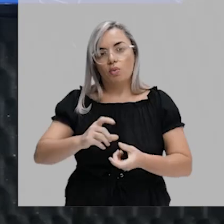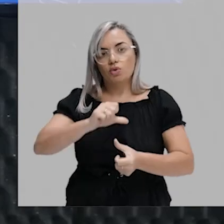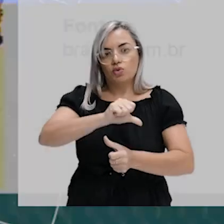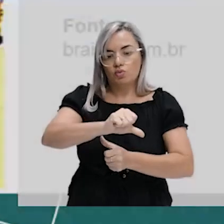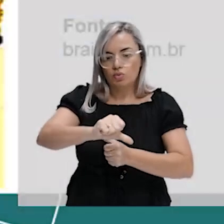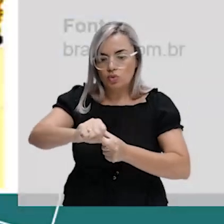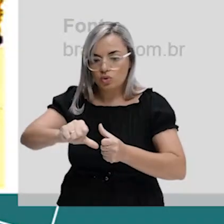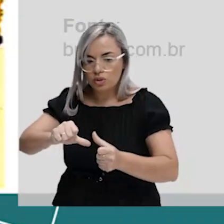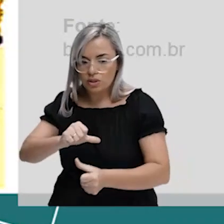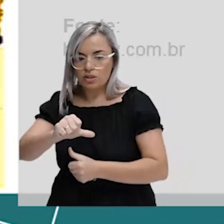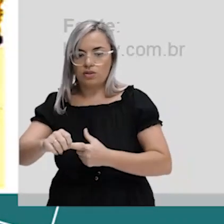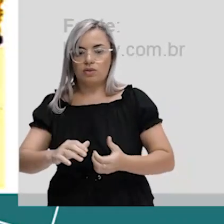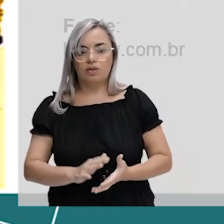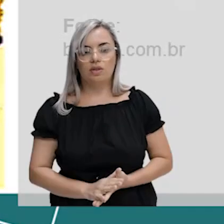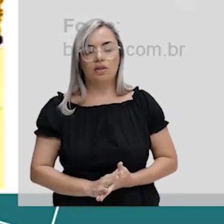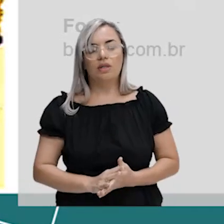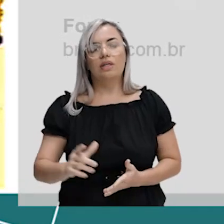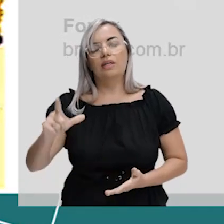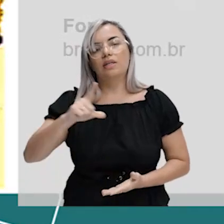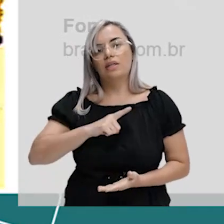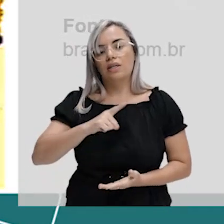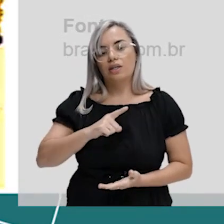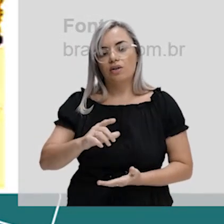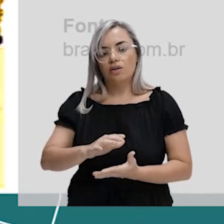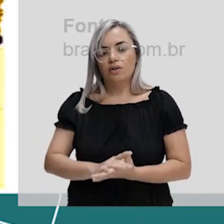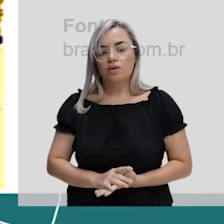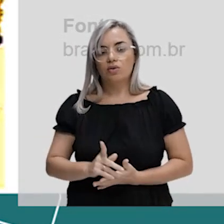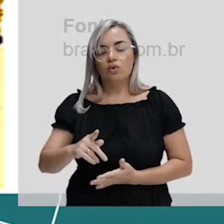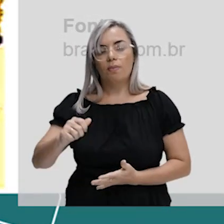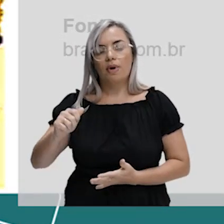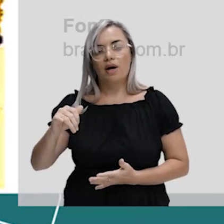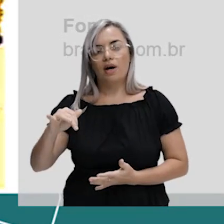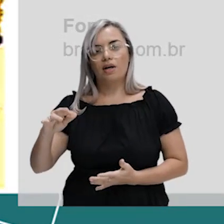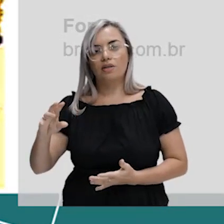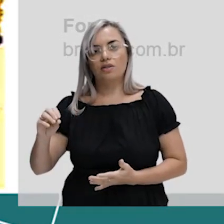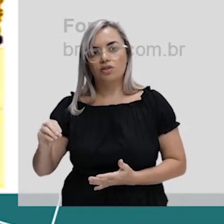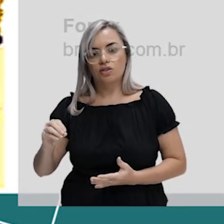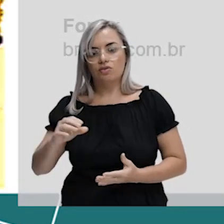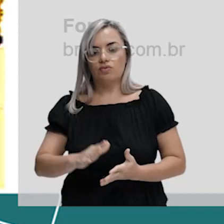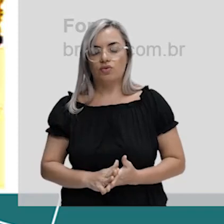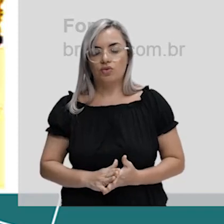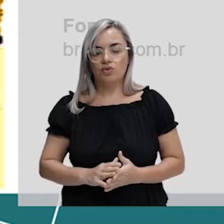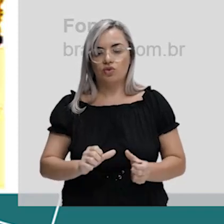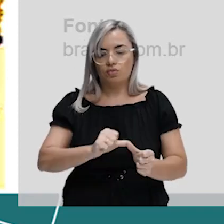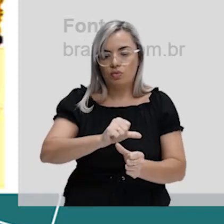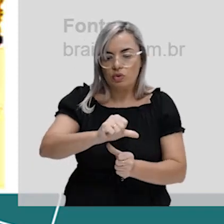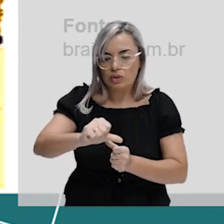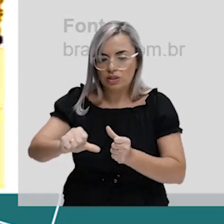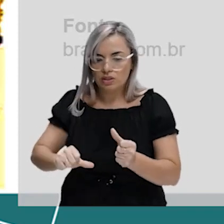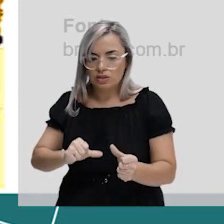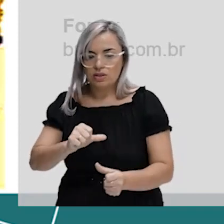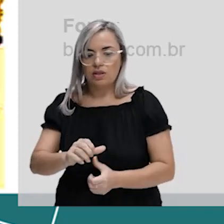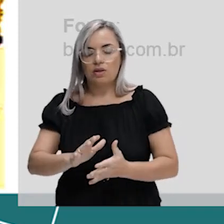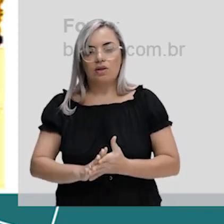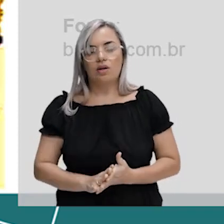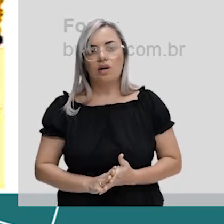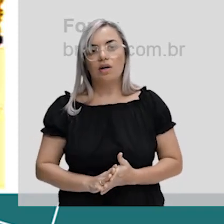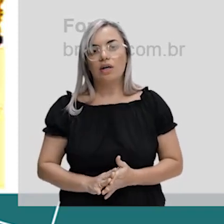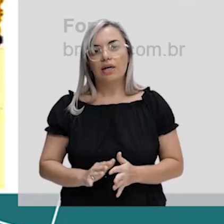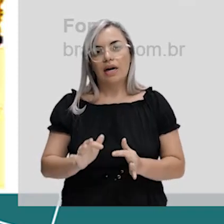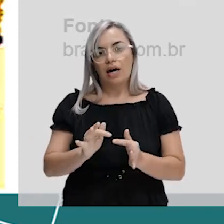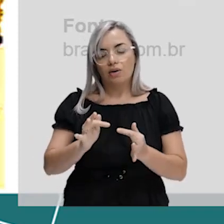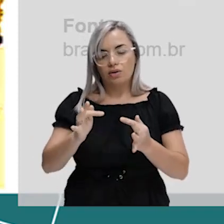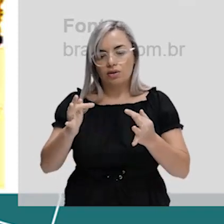existe um outro transporte passivo, além da difusão, né? Existe a difusão que acontece por